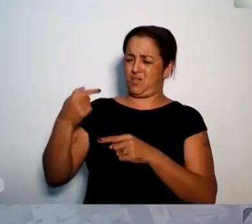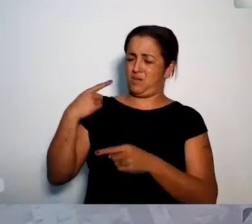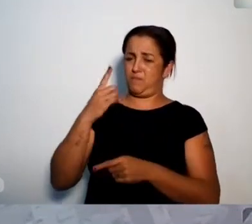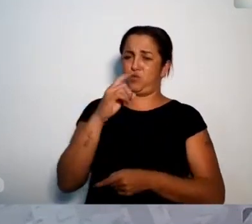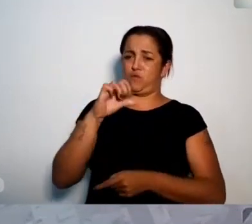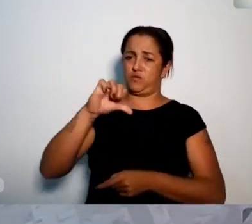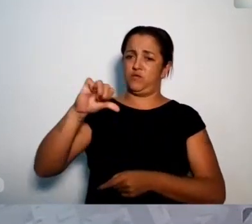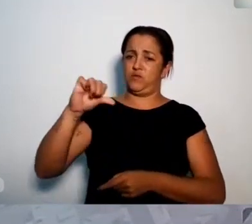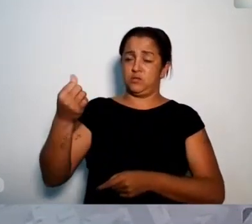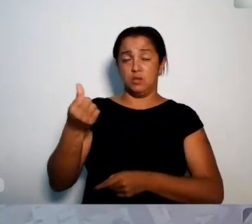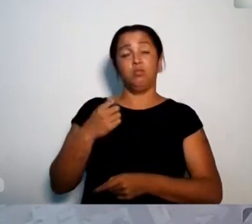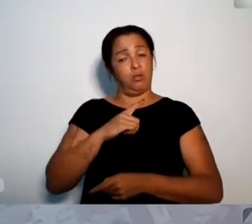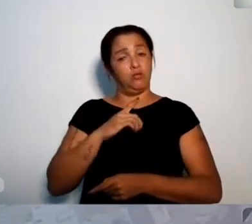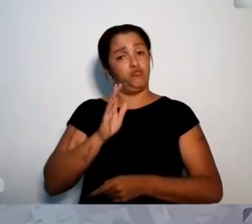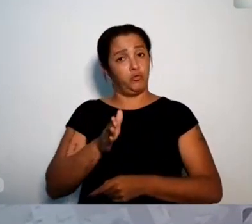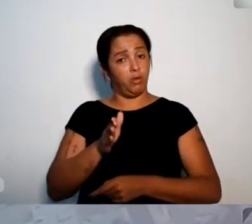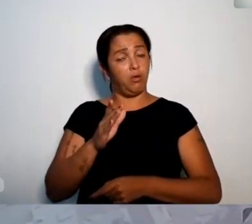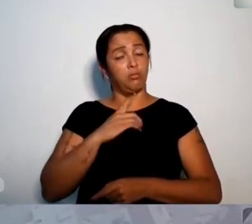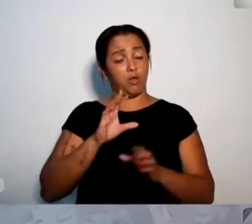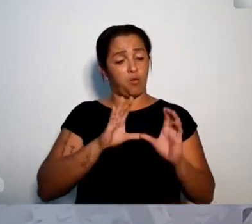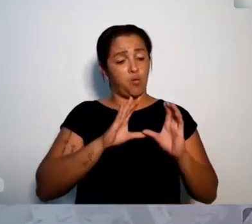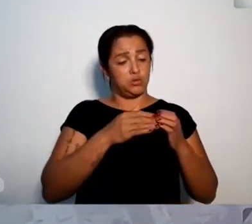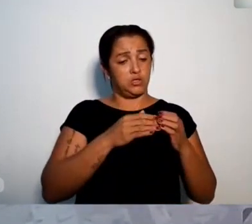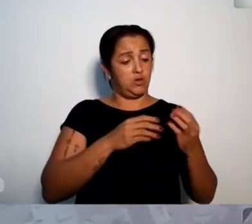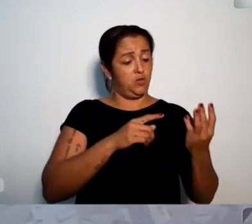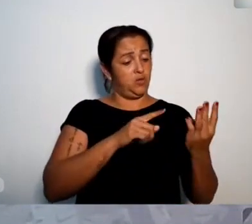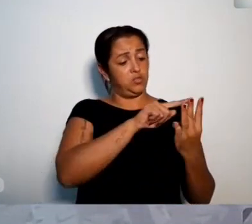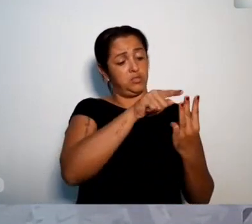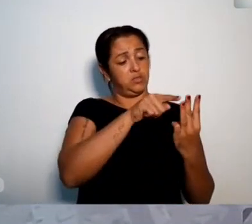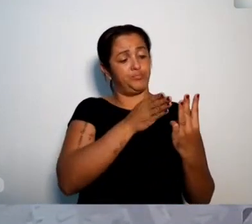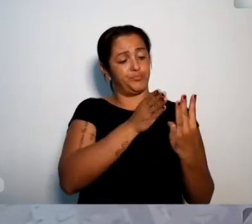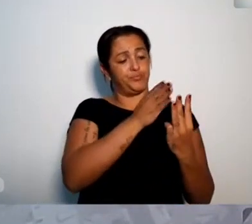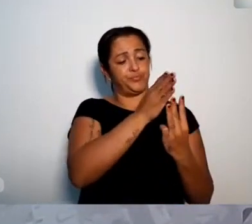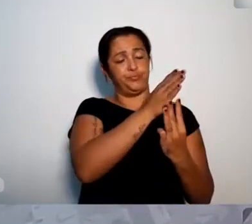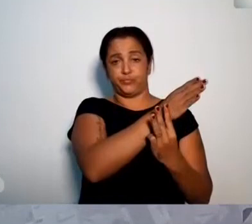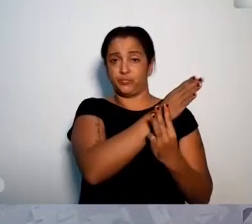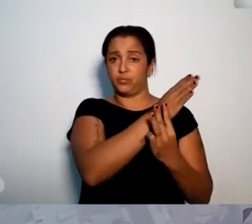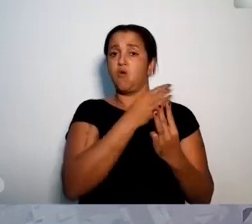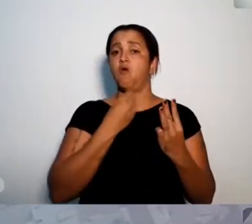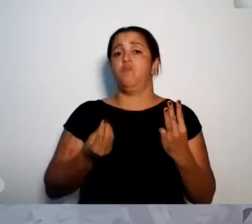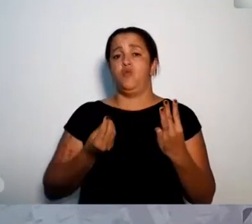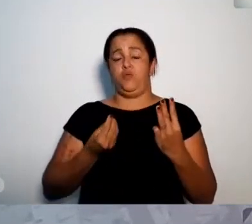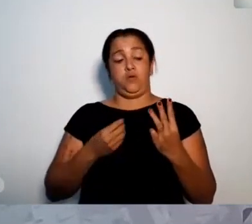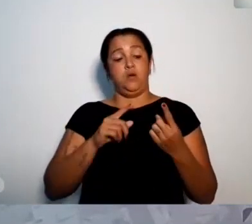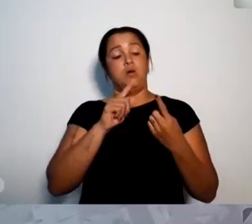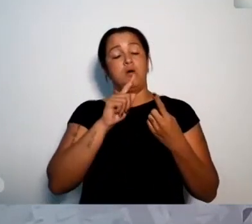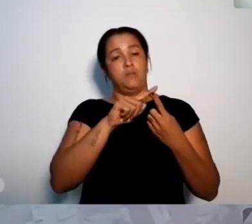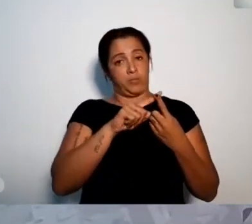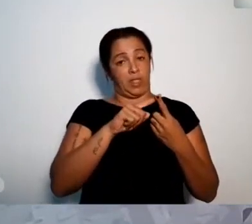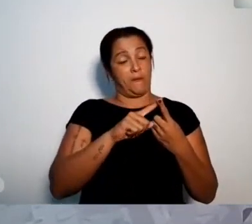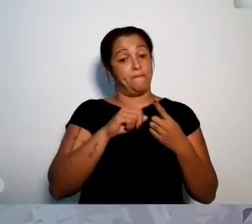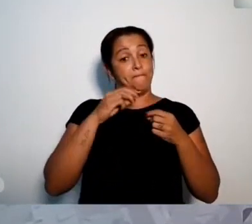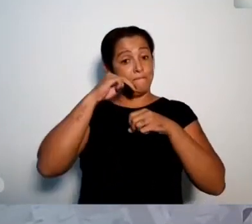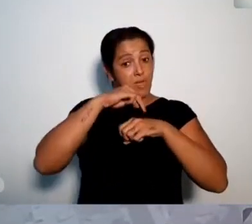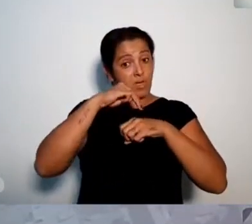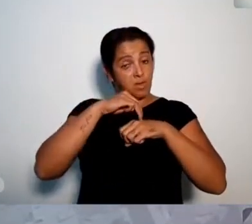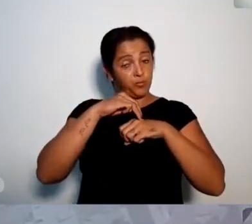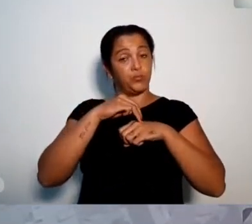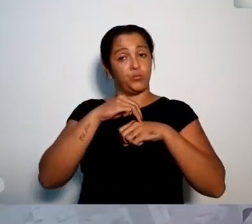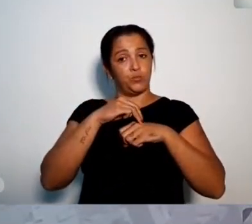conselho tripartite. Como assim tripartite? Ele vai ser composto por membros do governo, por membros